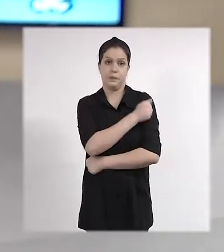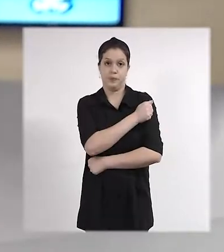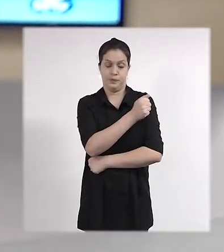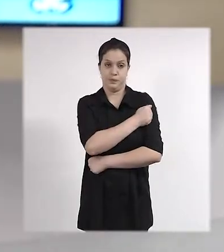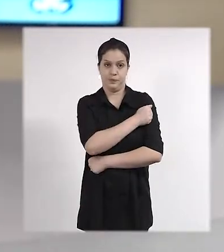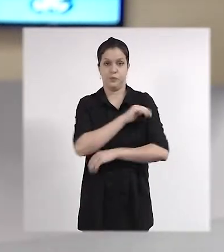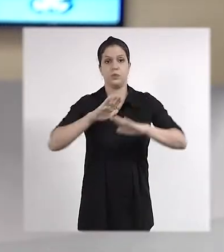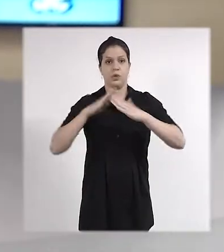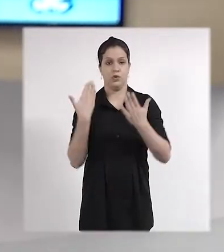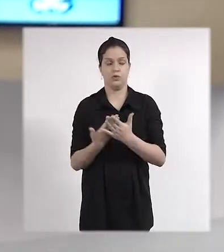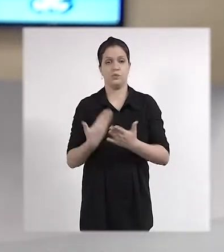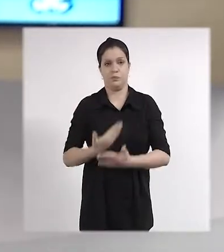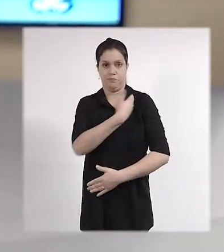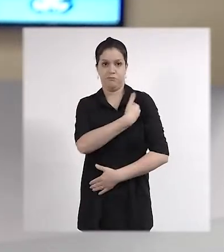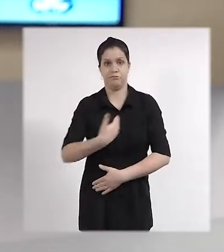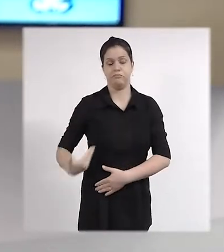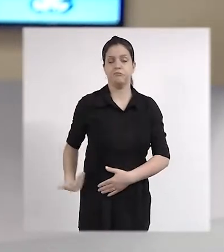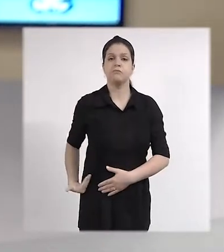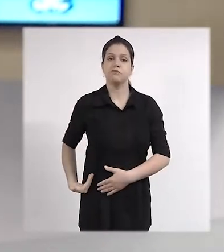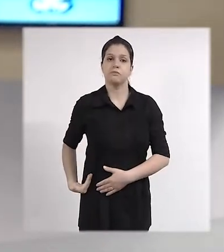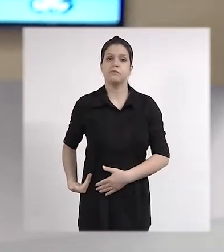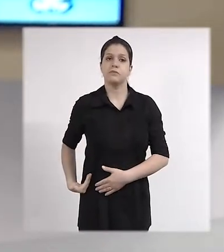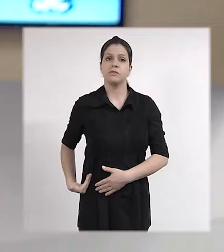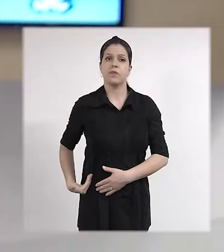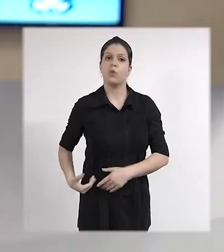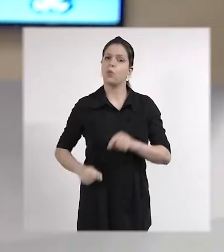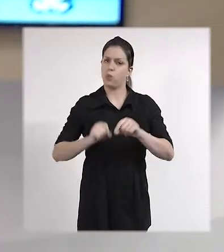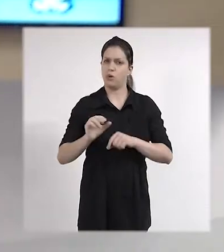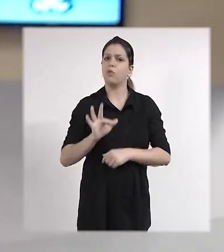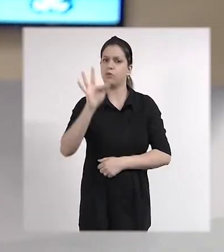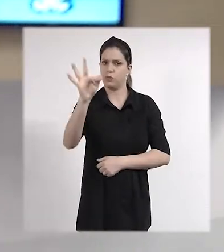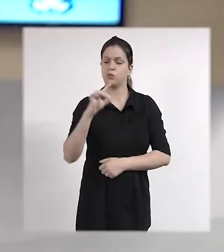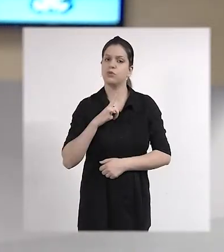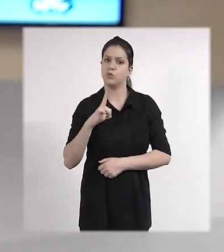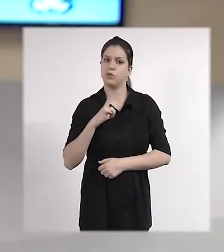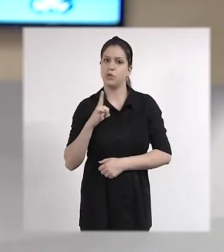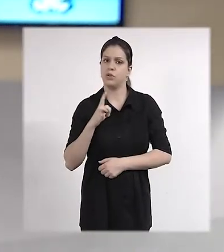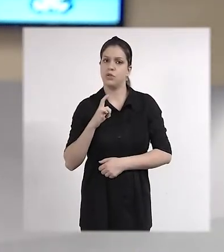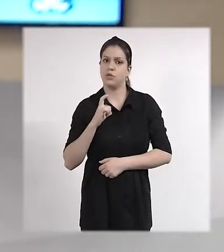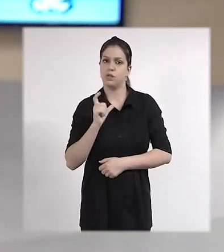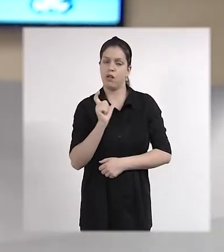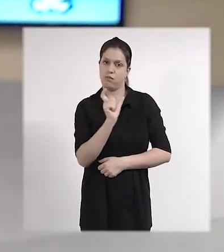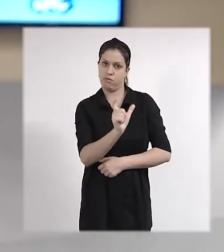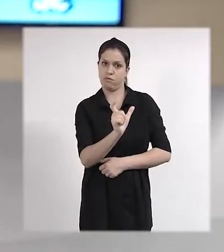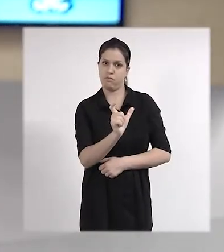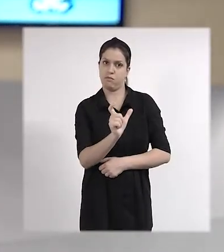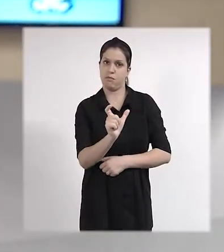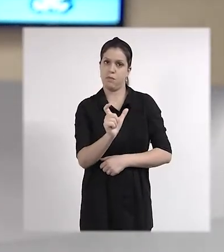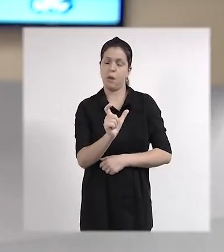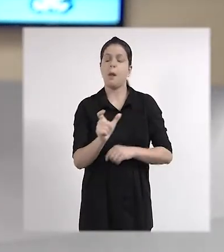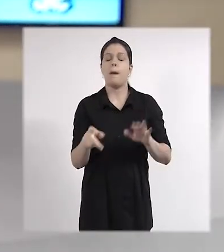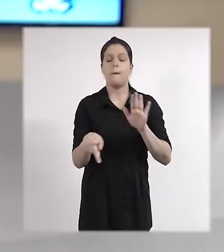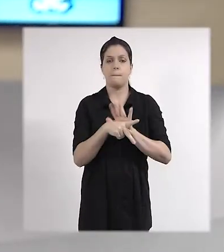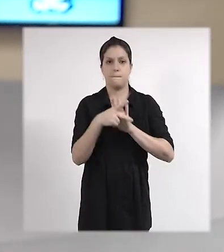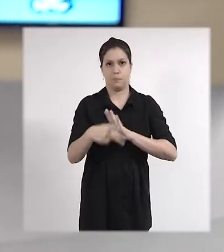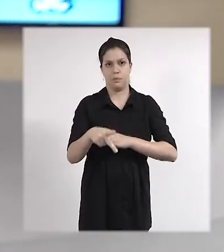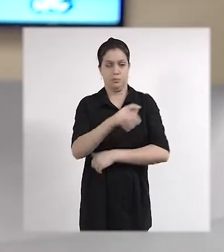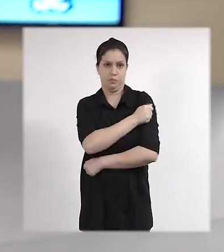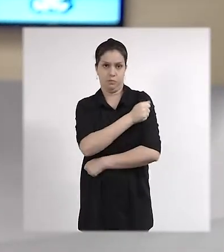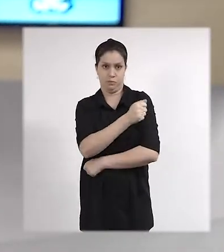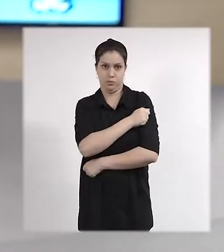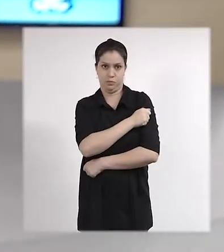Estudantes da rede estadual de ensino poderão contar em breve com carteira de estudante digital. Proposta